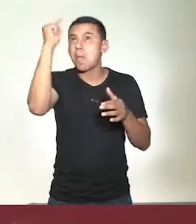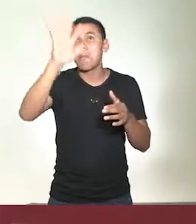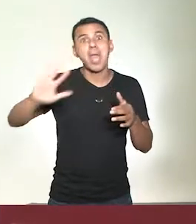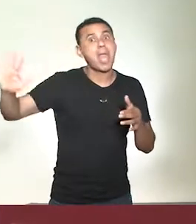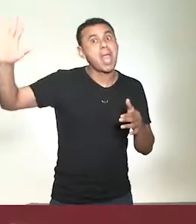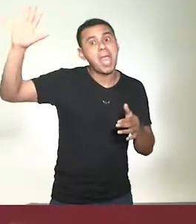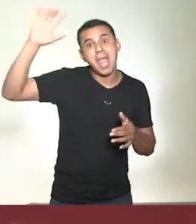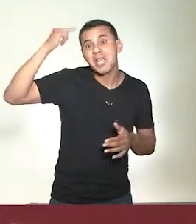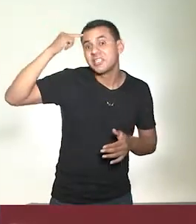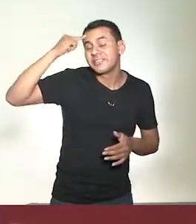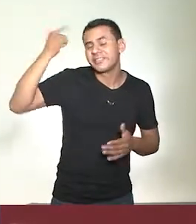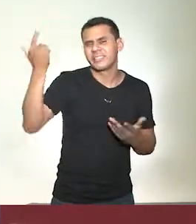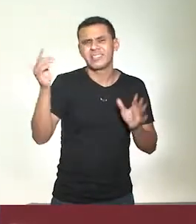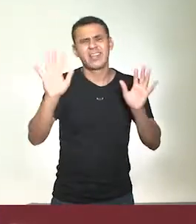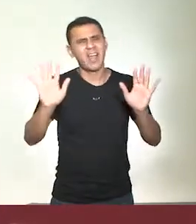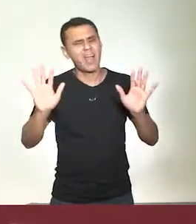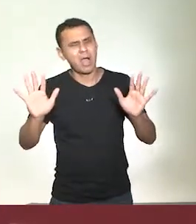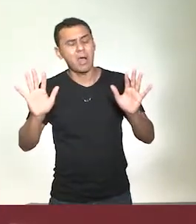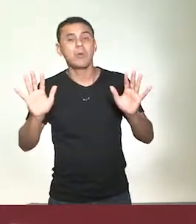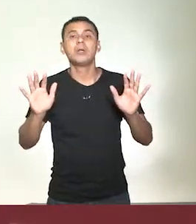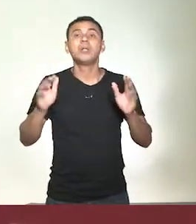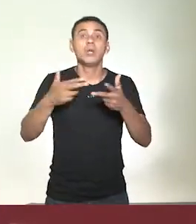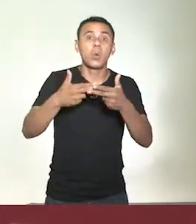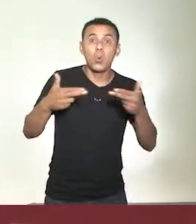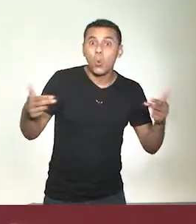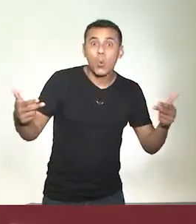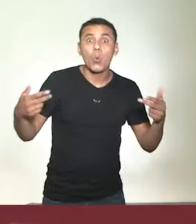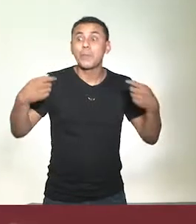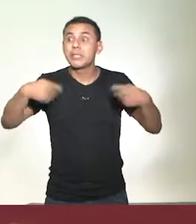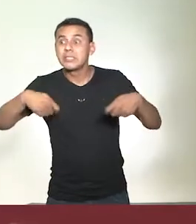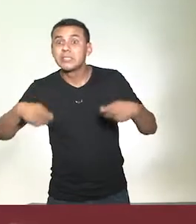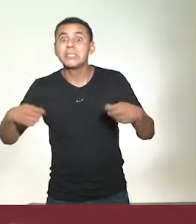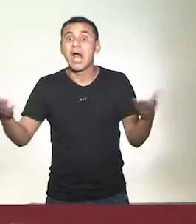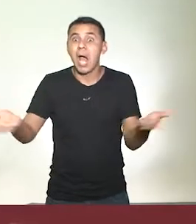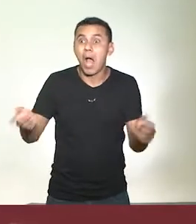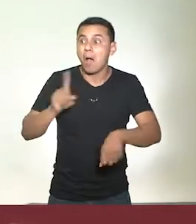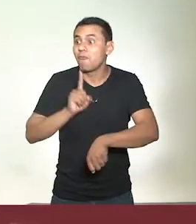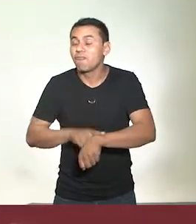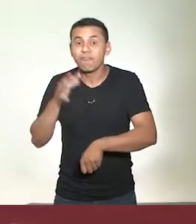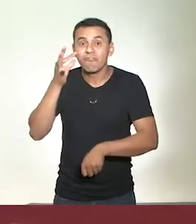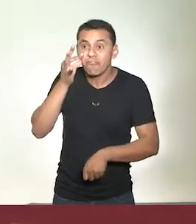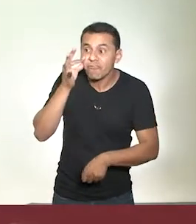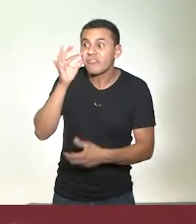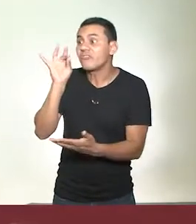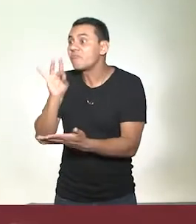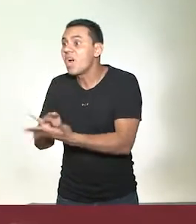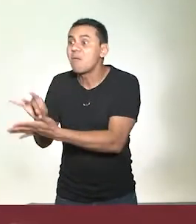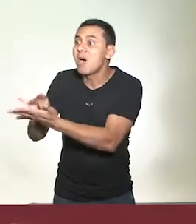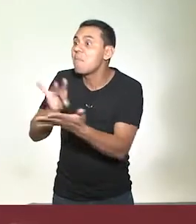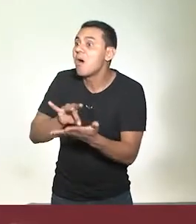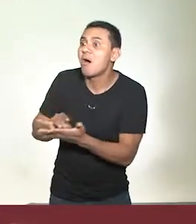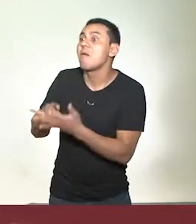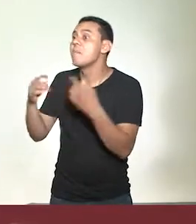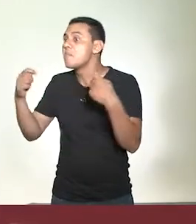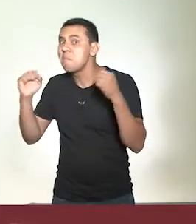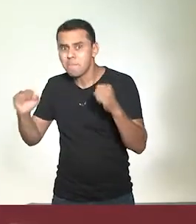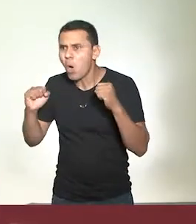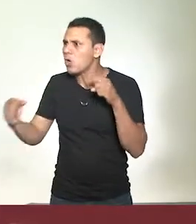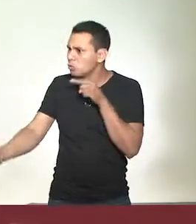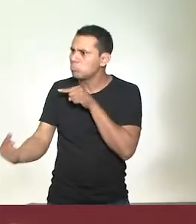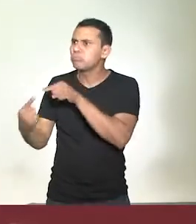universidade ideal dos sonhos não o que nós queremos é qual é a a universidade